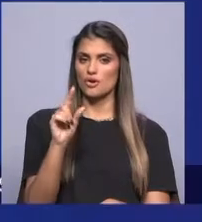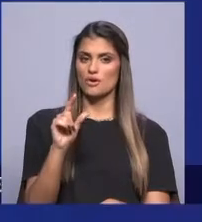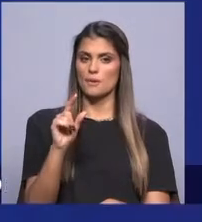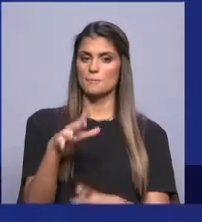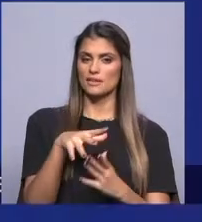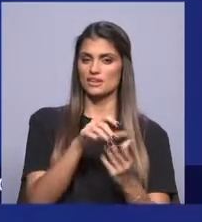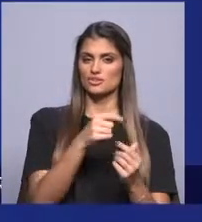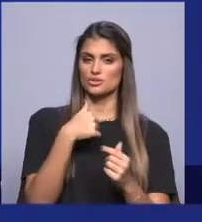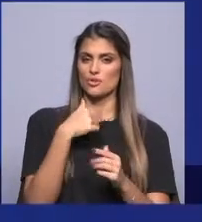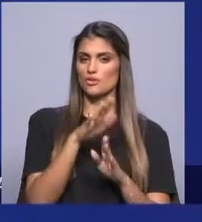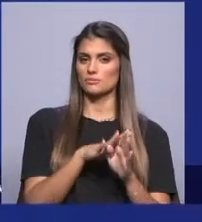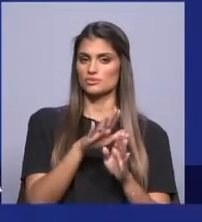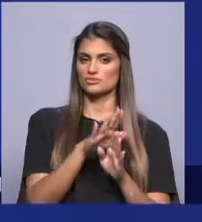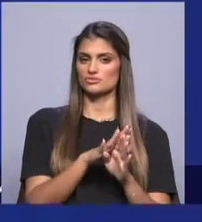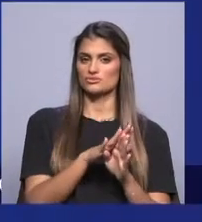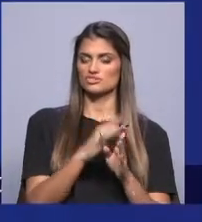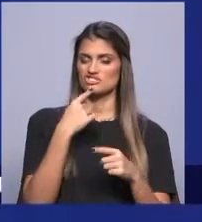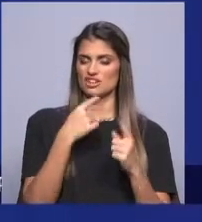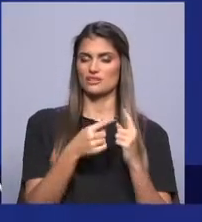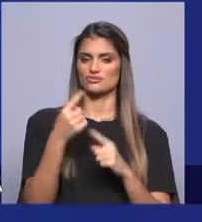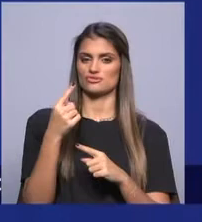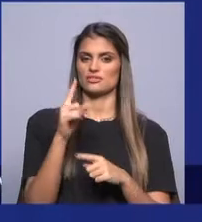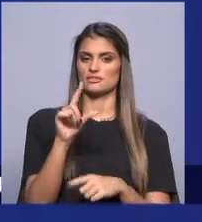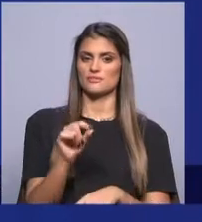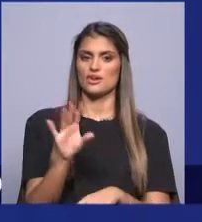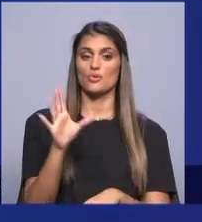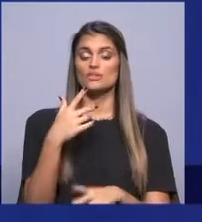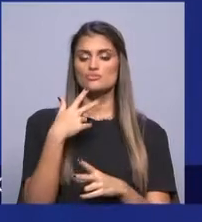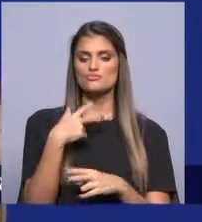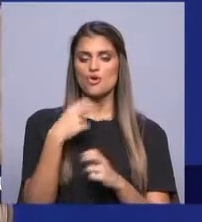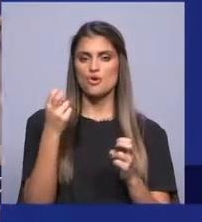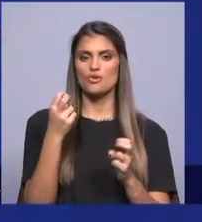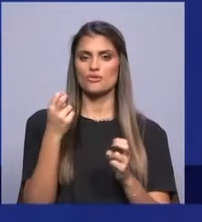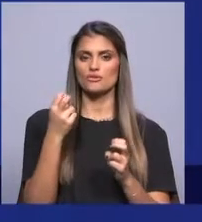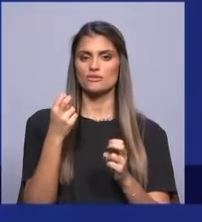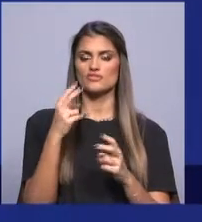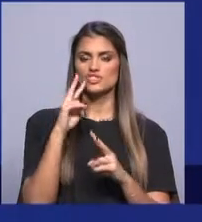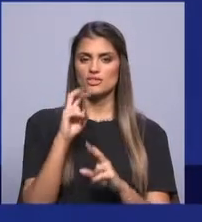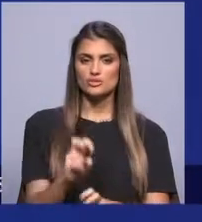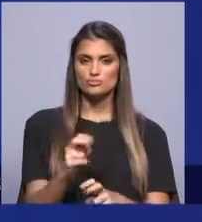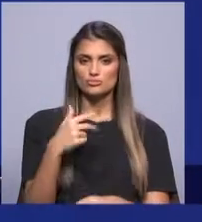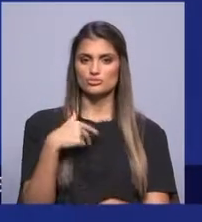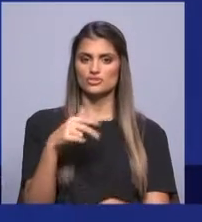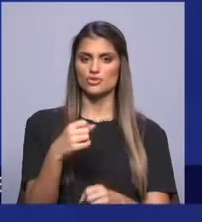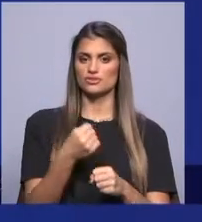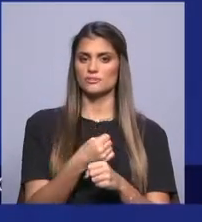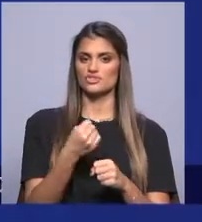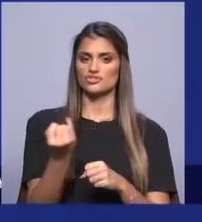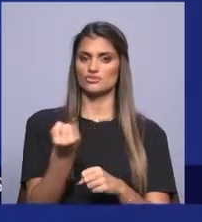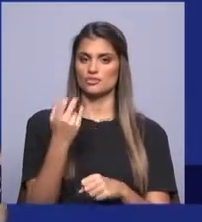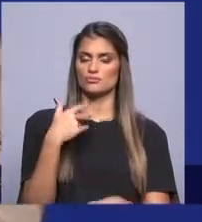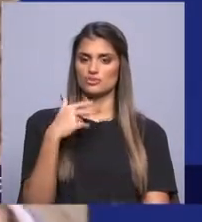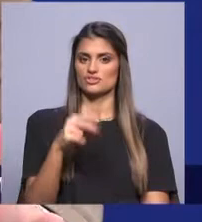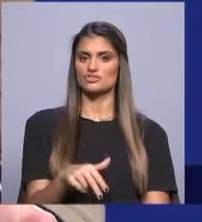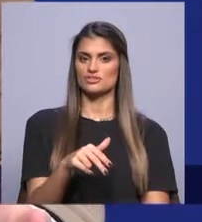Eu tenho um certo carinho por exoplanetas bizarros, confesso. E ainda por cima, quando são descobertos por investigadores portugueses ou que trabalham em instituições portuguesas